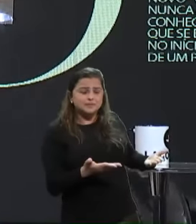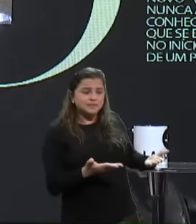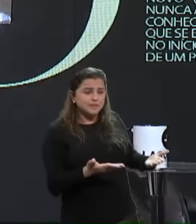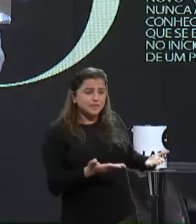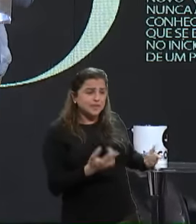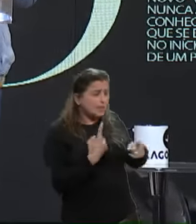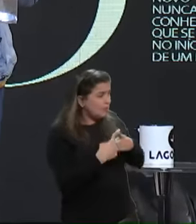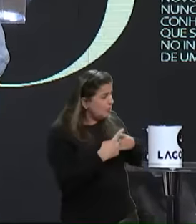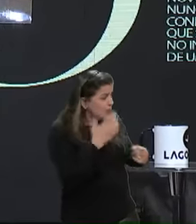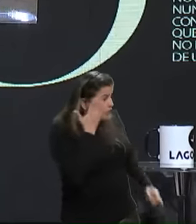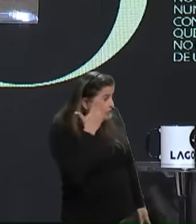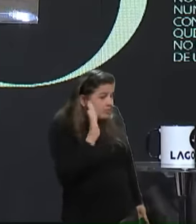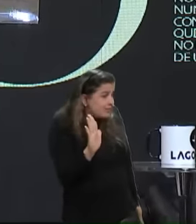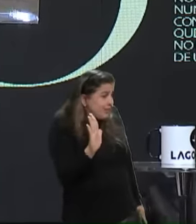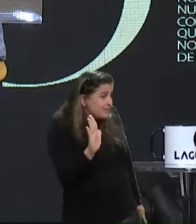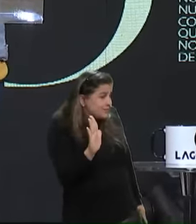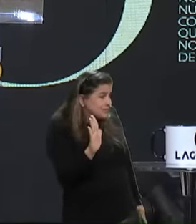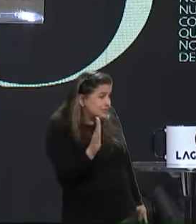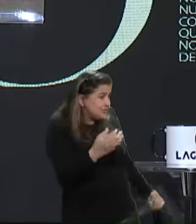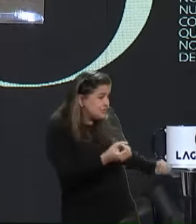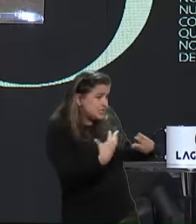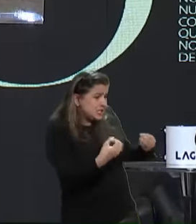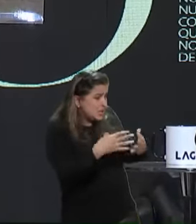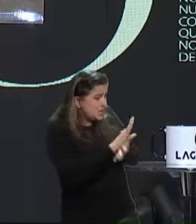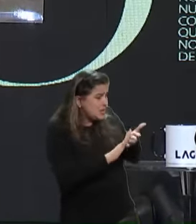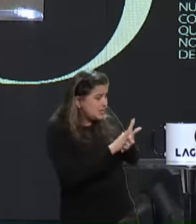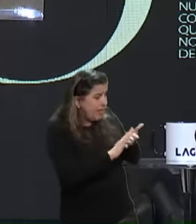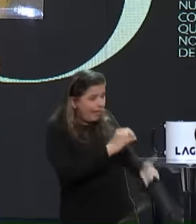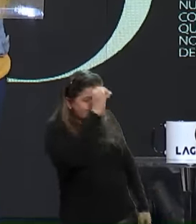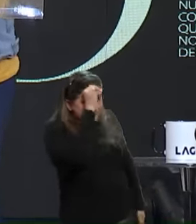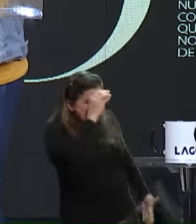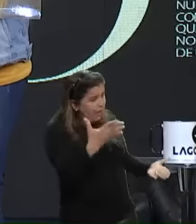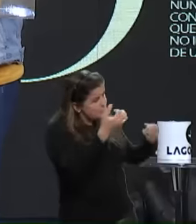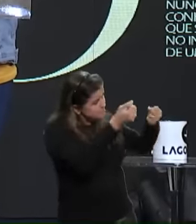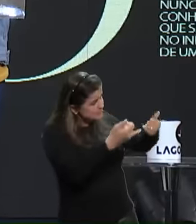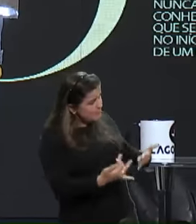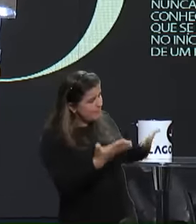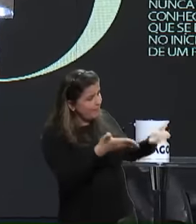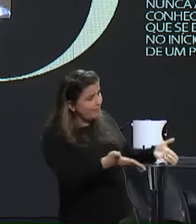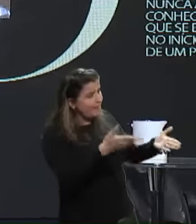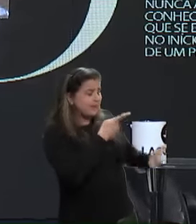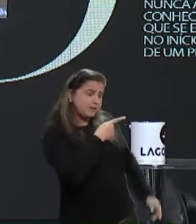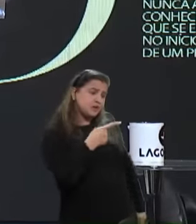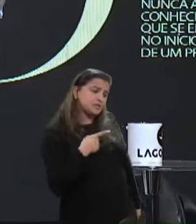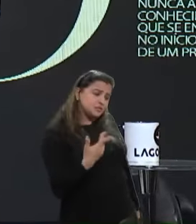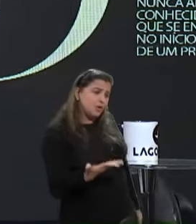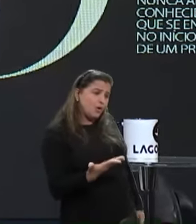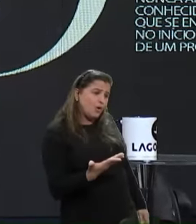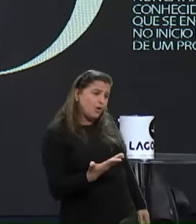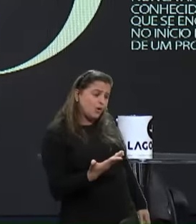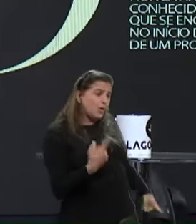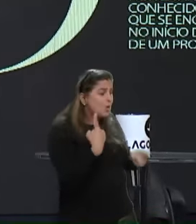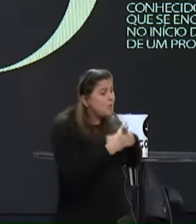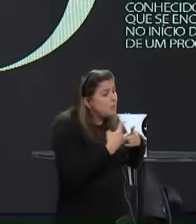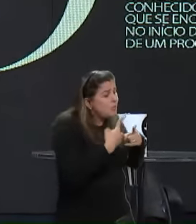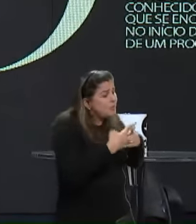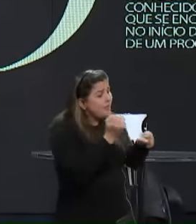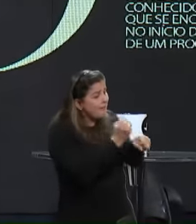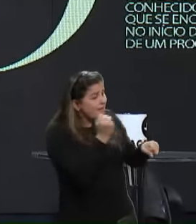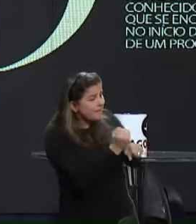porque eu não aprendi isso no meu livro de teologia. Me explica, pastor, para que levantar um